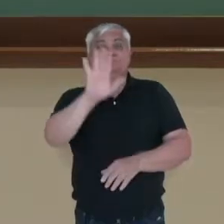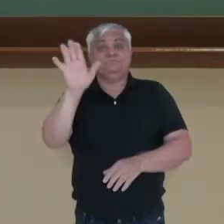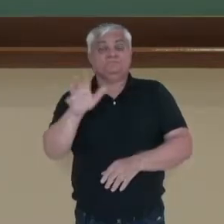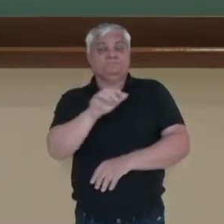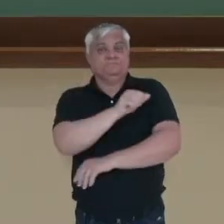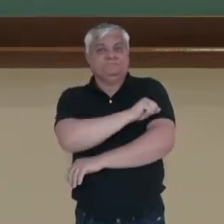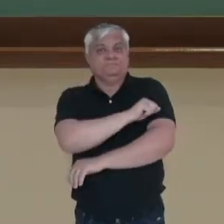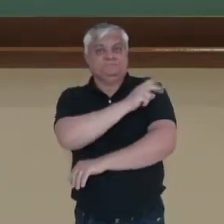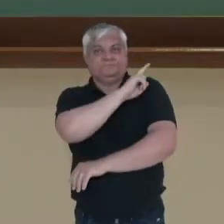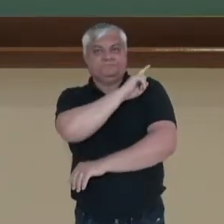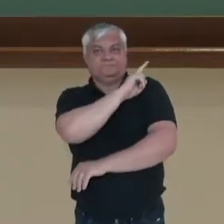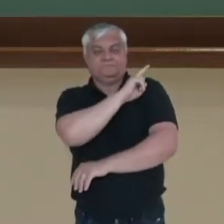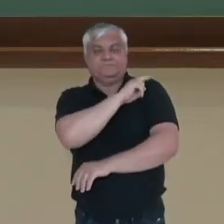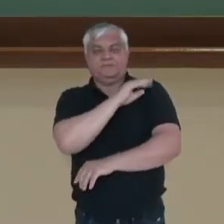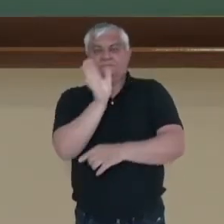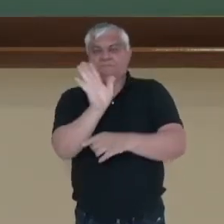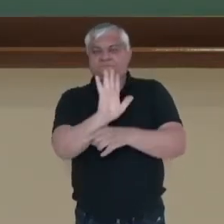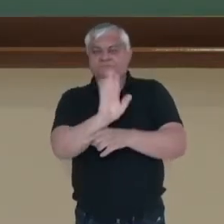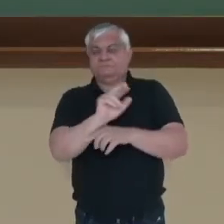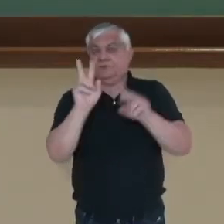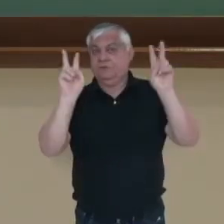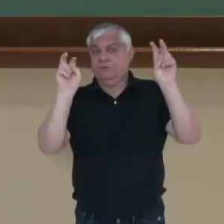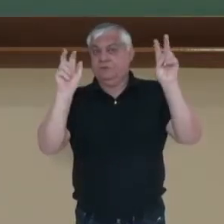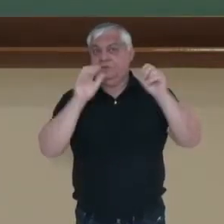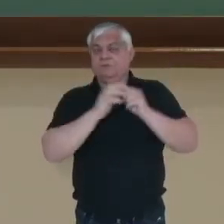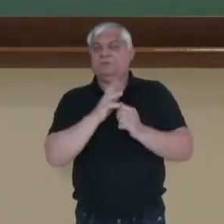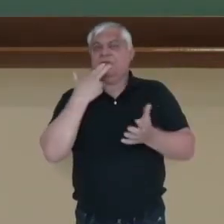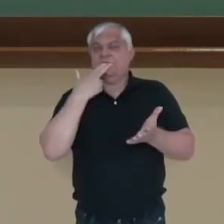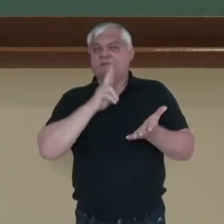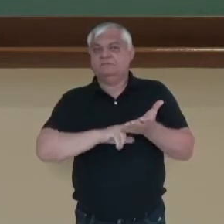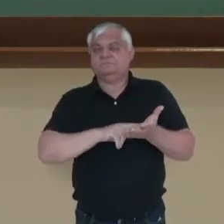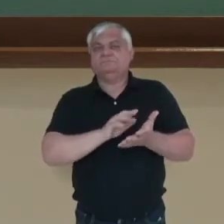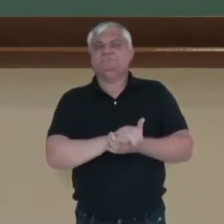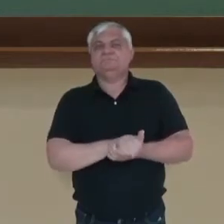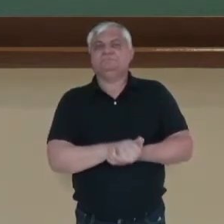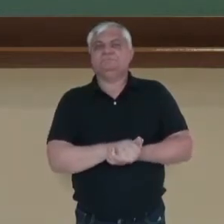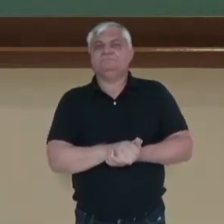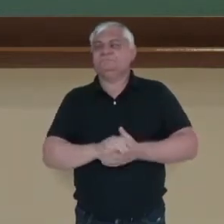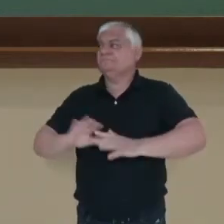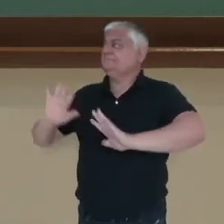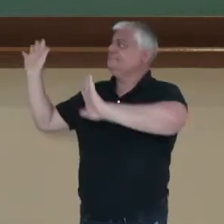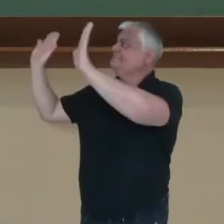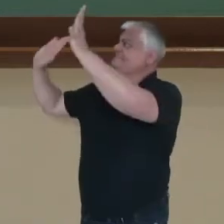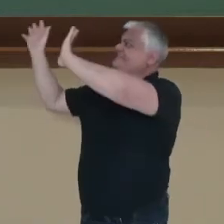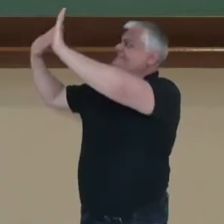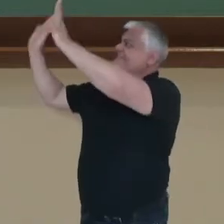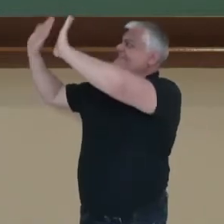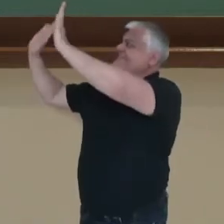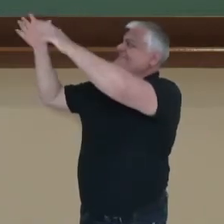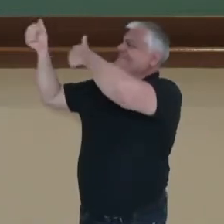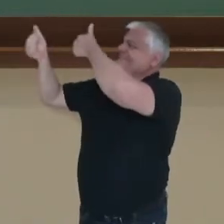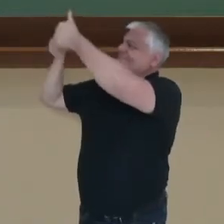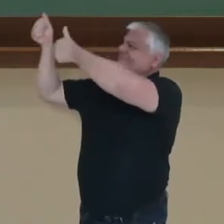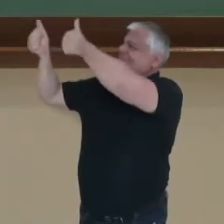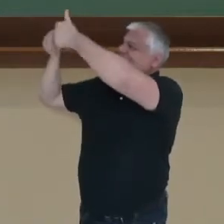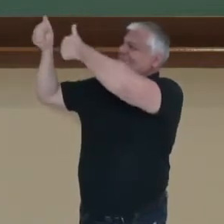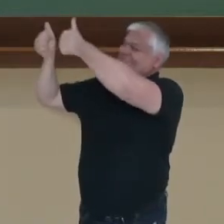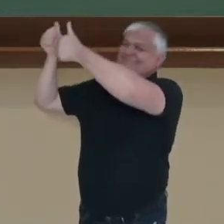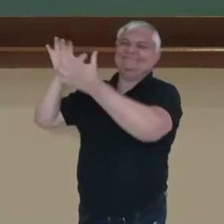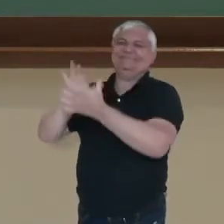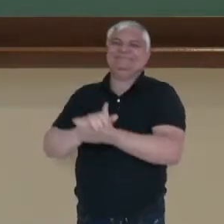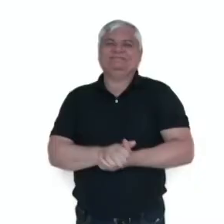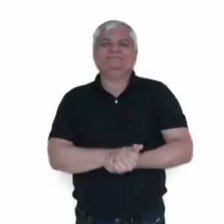Olá, estudantes da segunda série. Nesse vídeo vamos falar sobre carta. Oi, nosso intérprete Ronaldo, tudo bem aí,